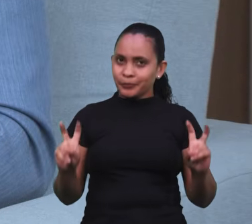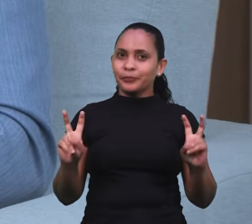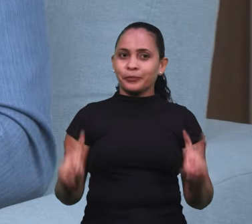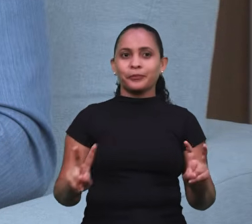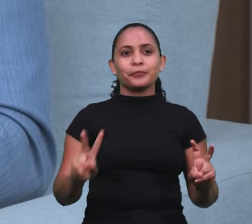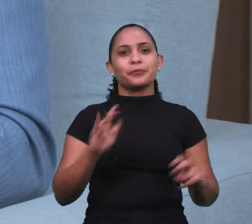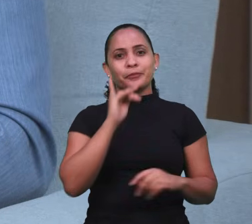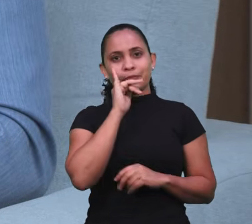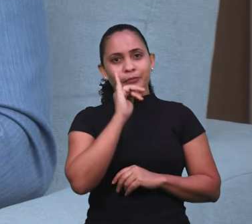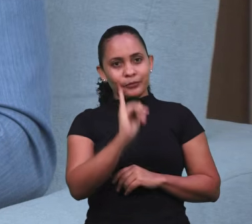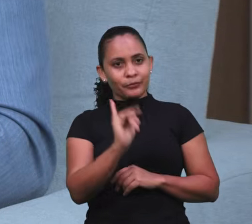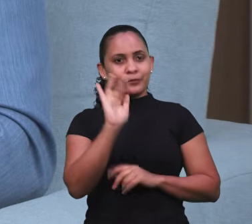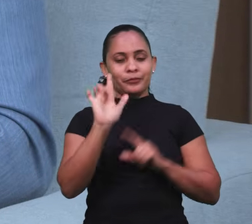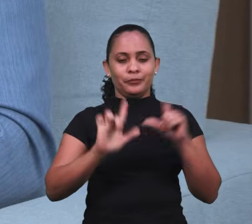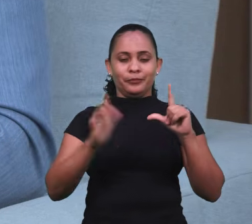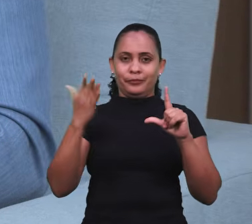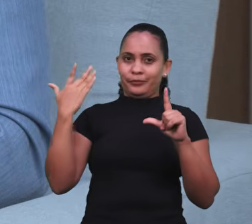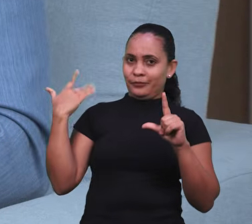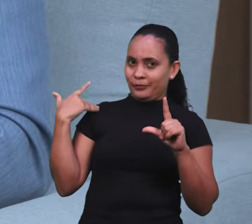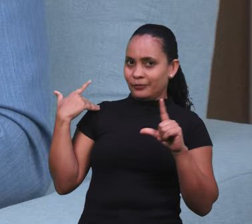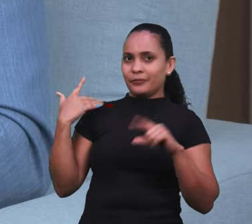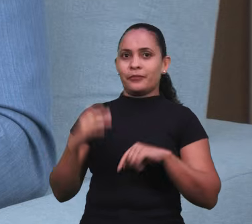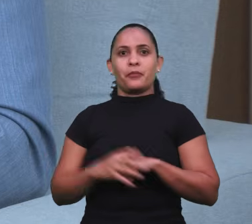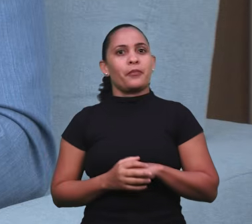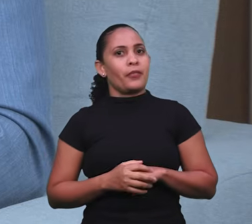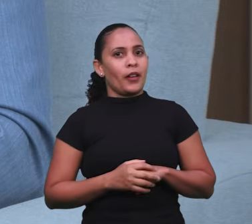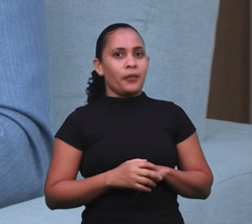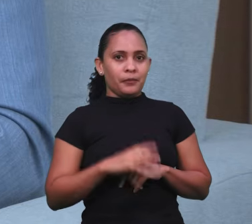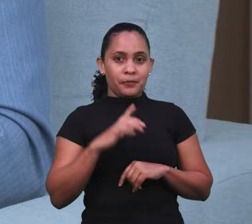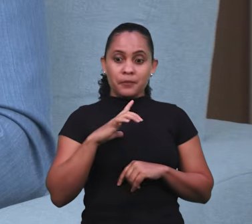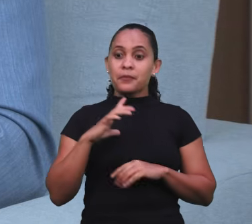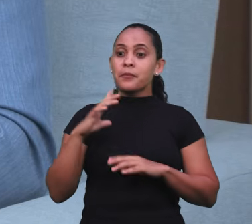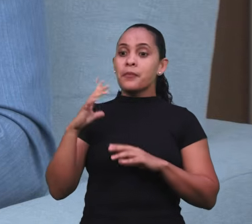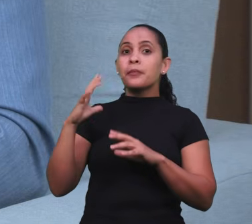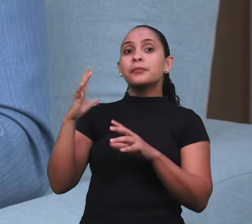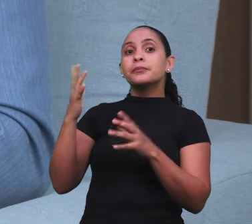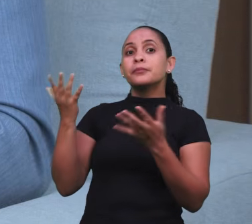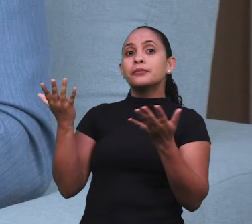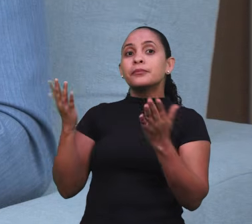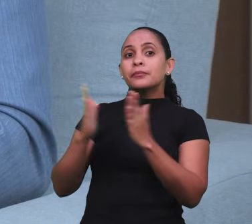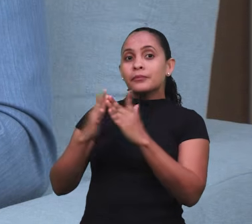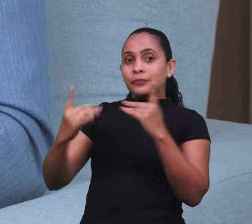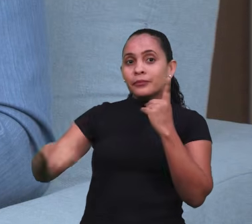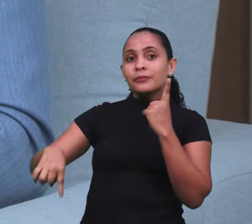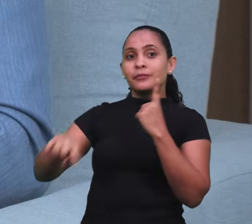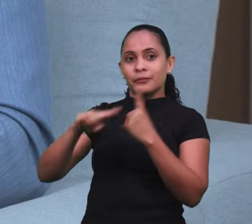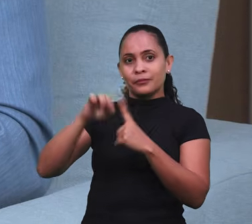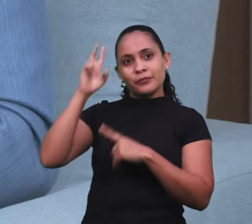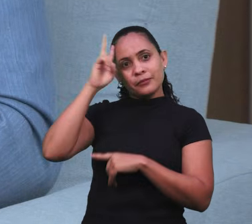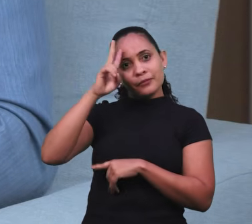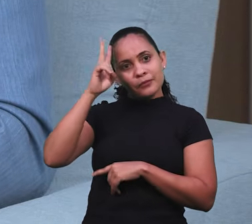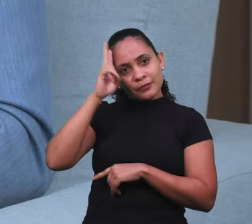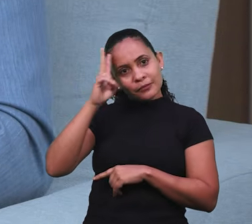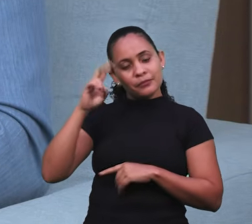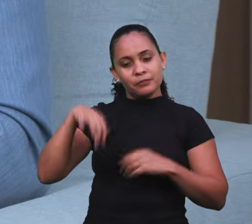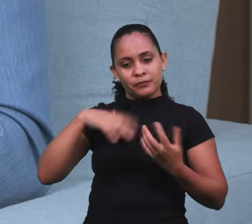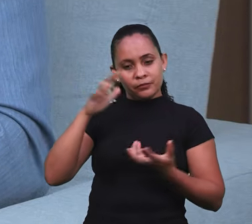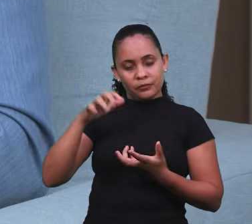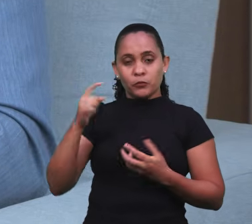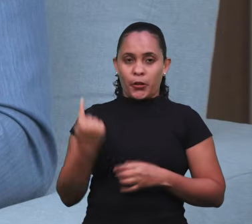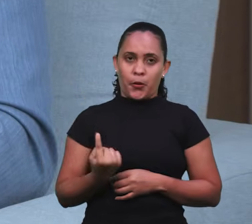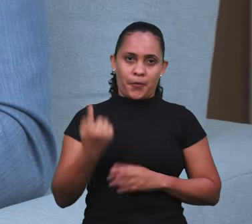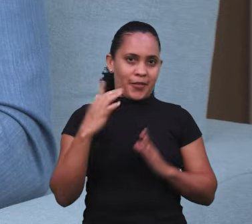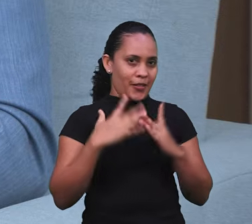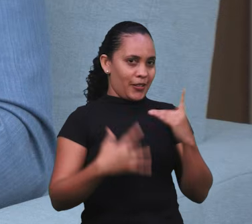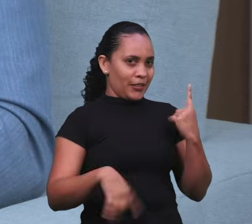sido falado já em episódios anteriores, que é o histórico da obra nas igrejas. E hoje nós vamos falar de uma das